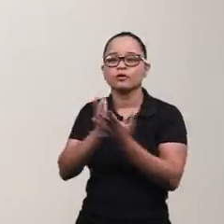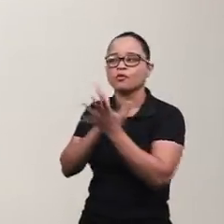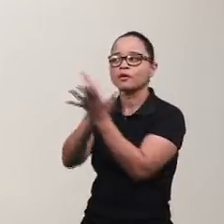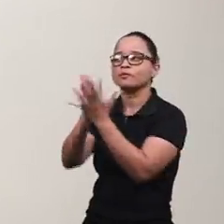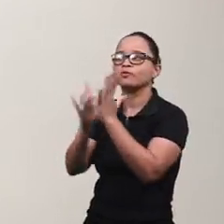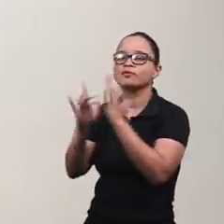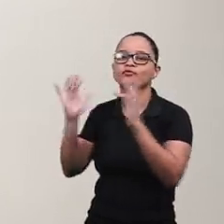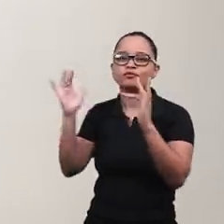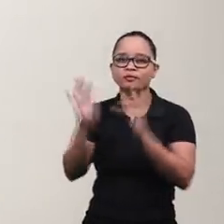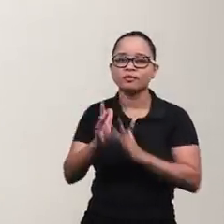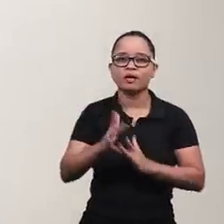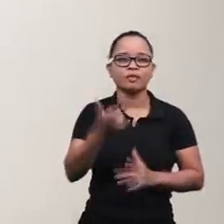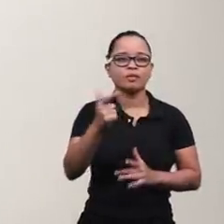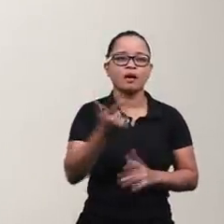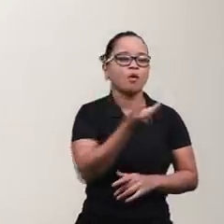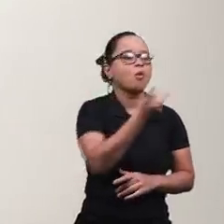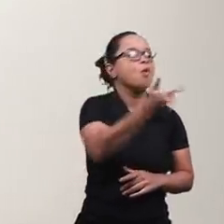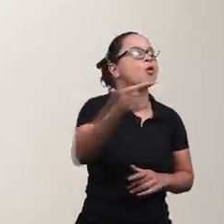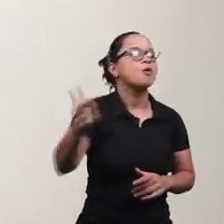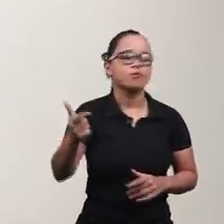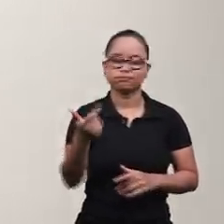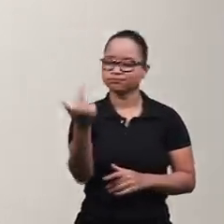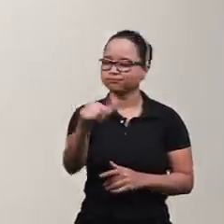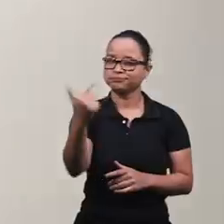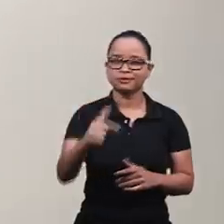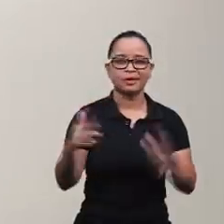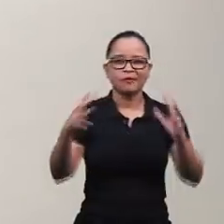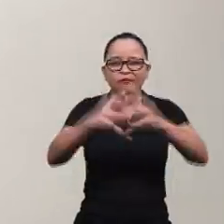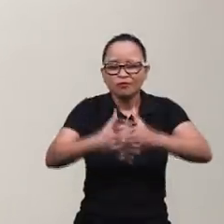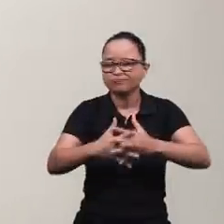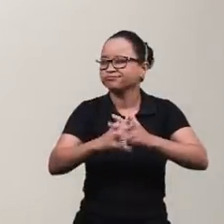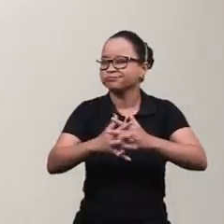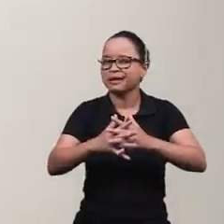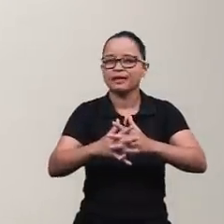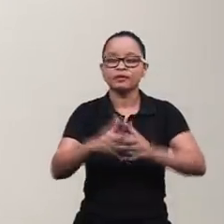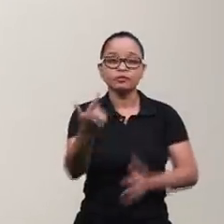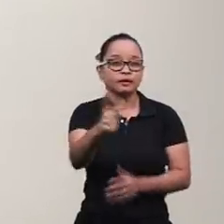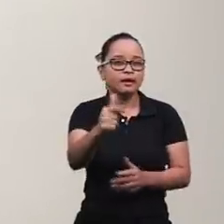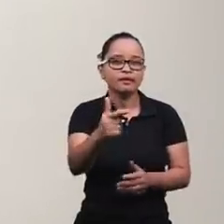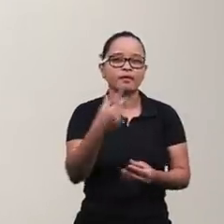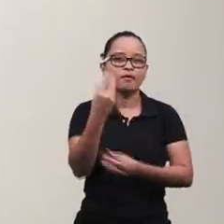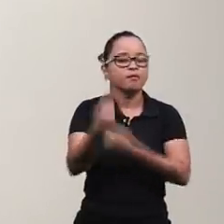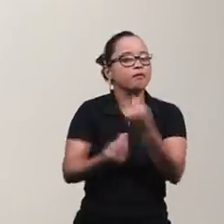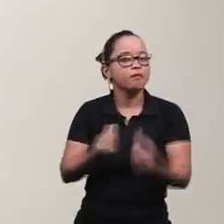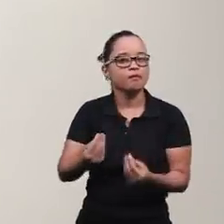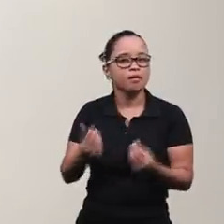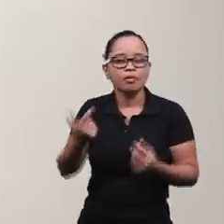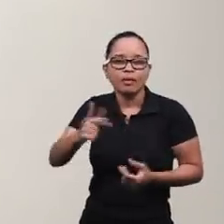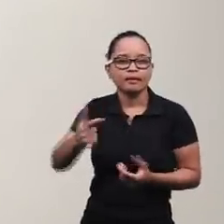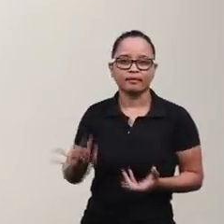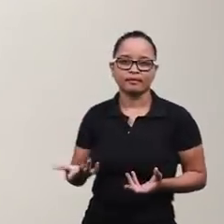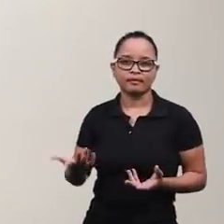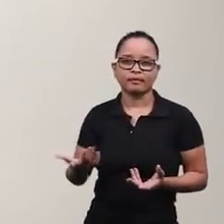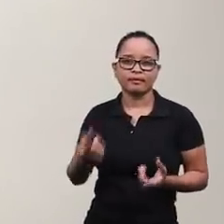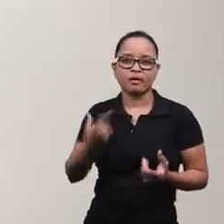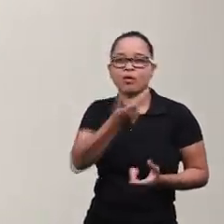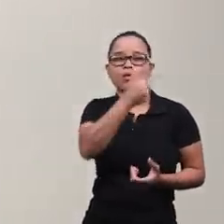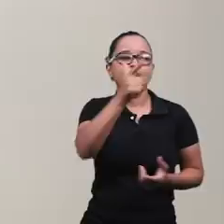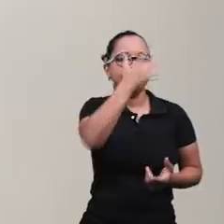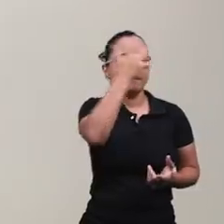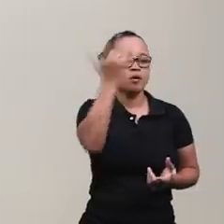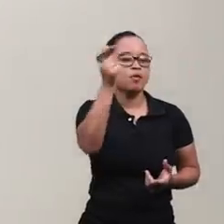este caminho que Jesus não maravilhoso e não tem outro não tem como homem se confundir e enganar colocar